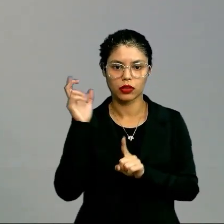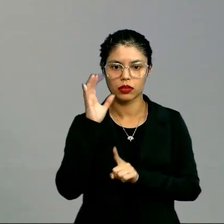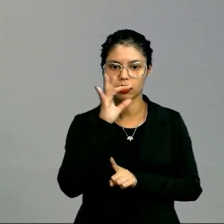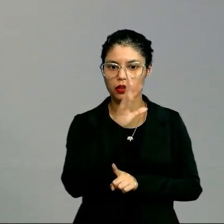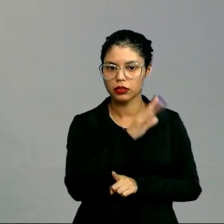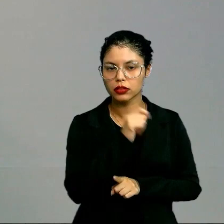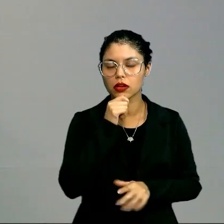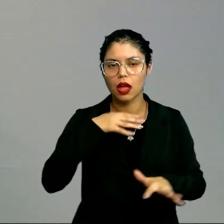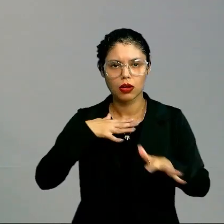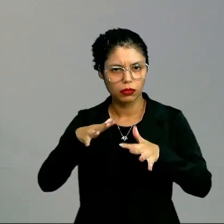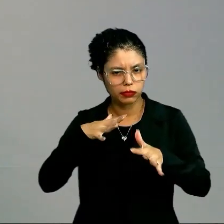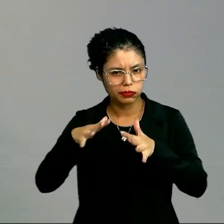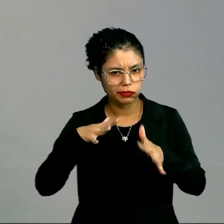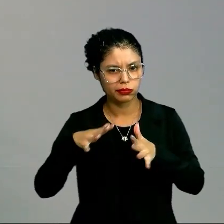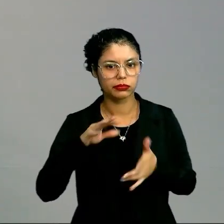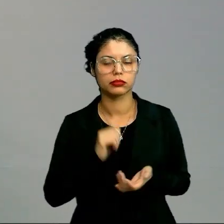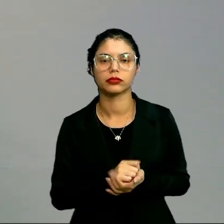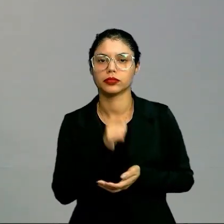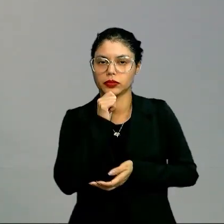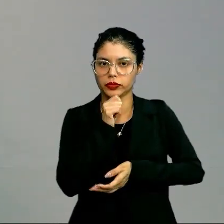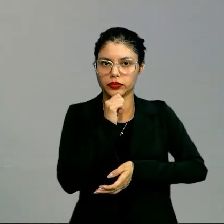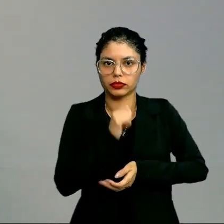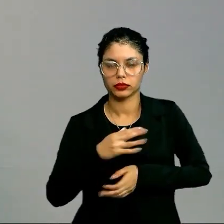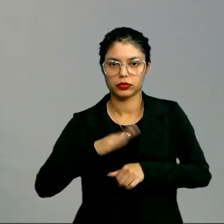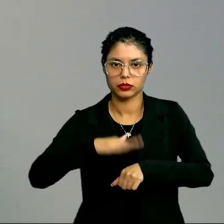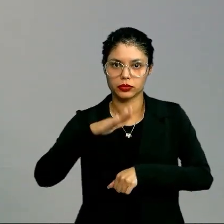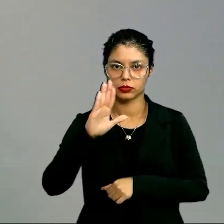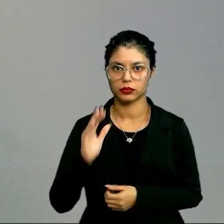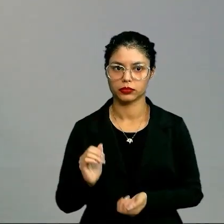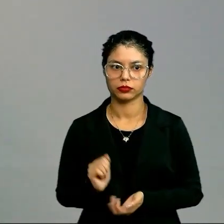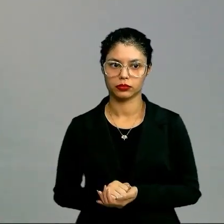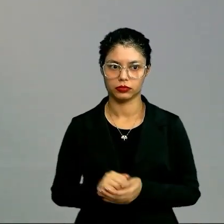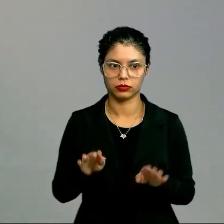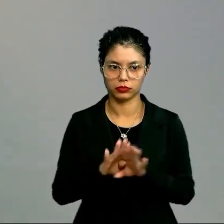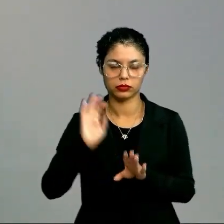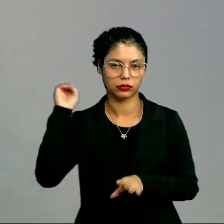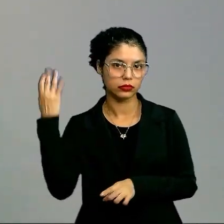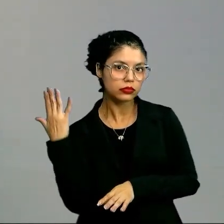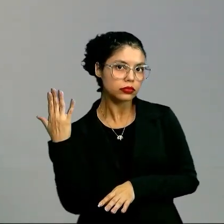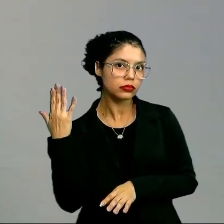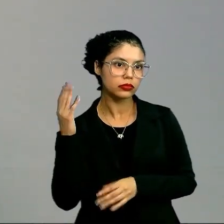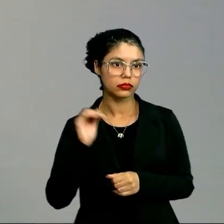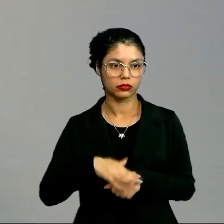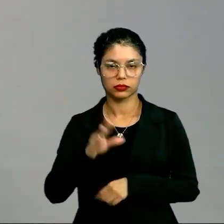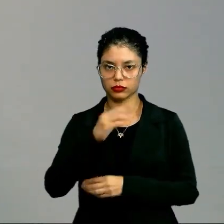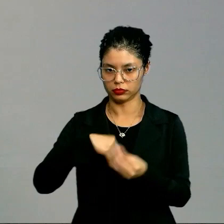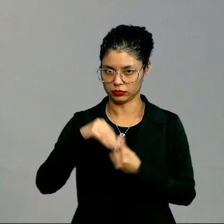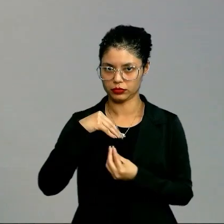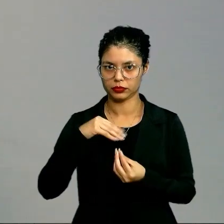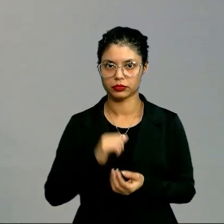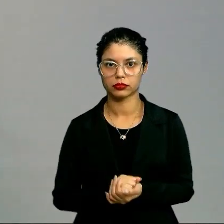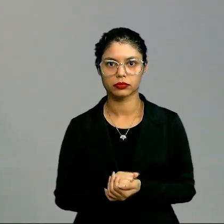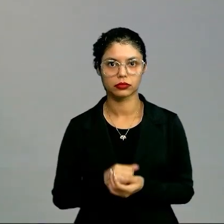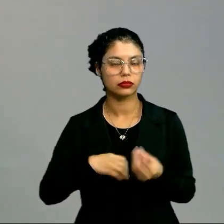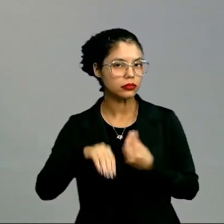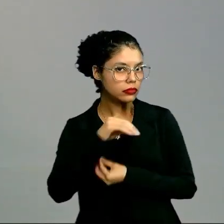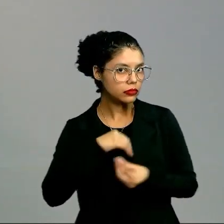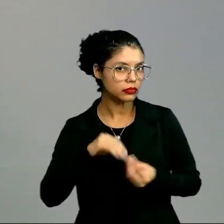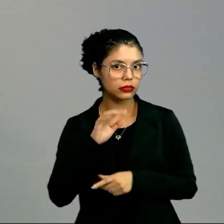uma agitação muito grande. Isso faz com que eu tenha mais colisões, logo eu tenho mais reações. Então,